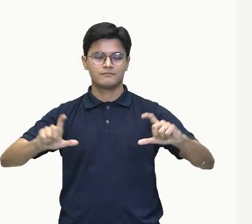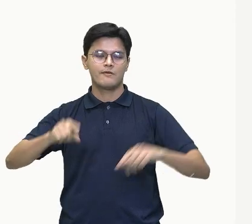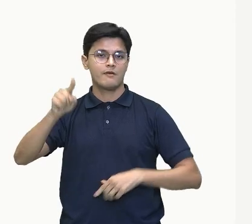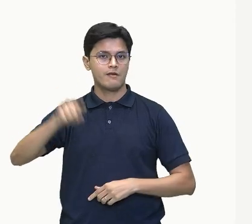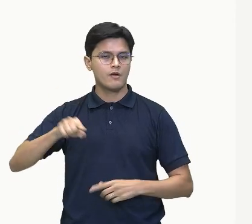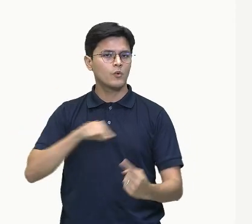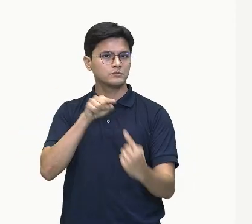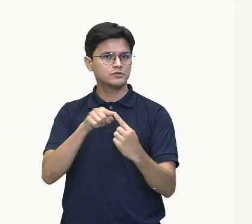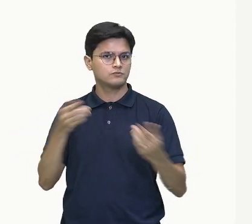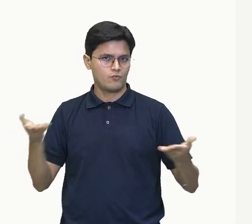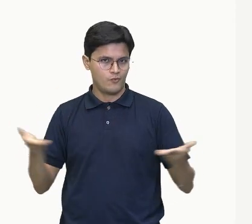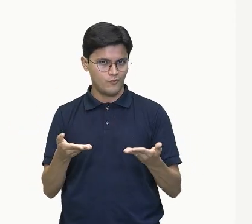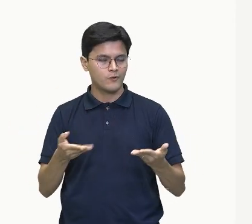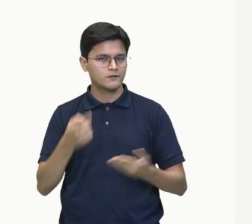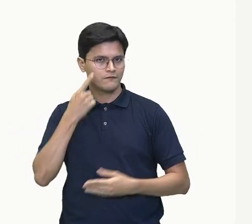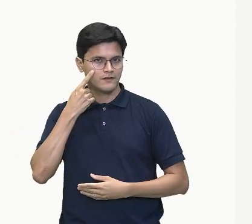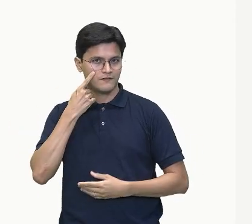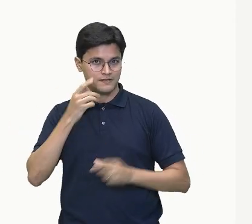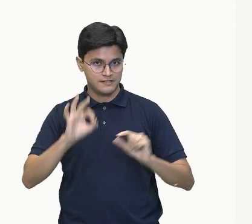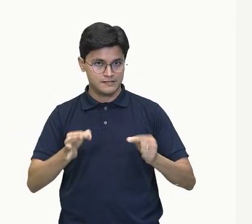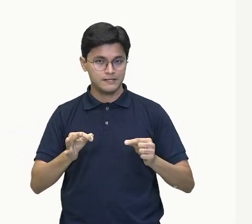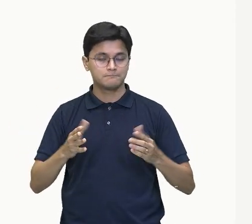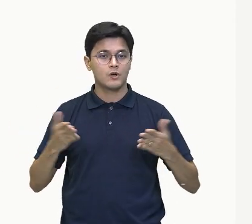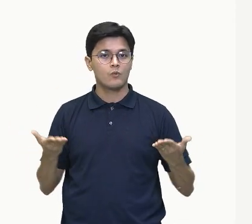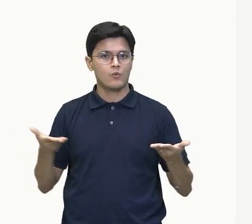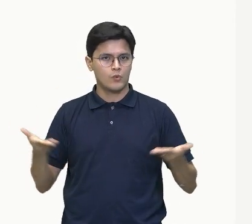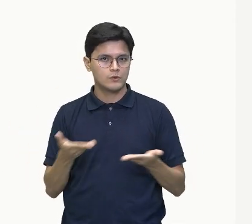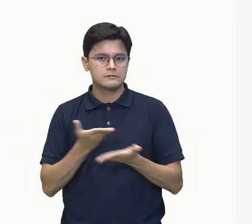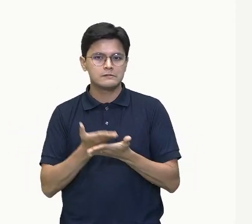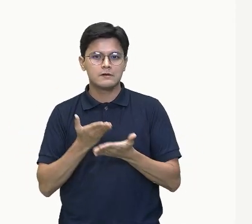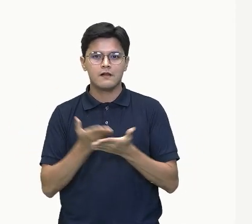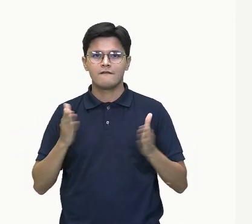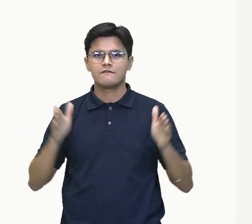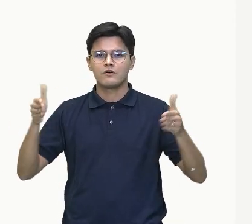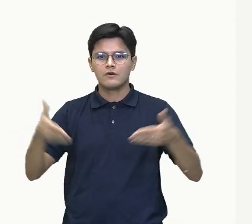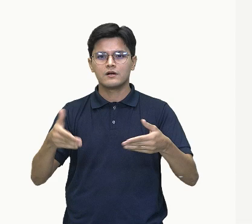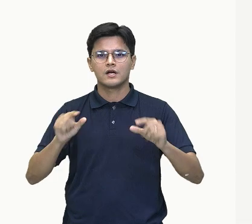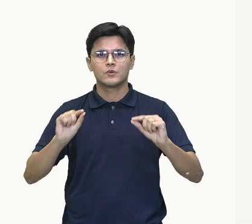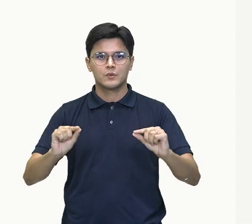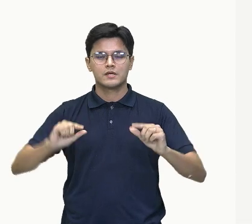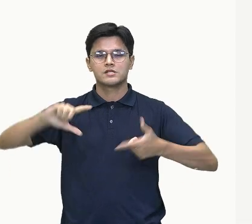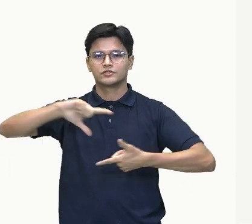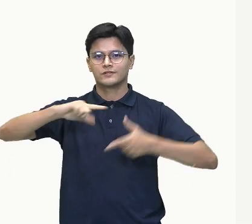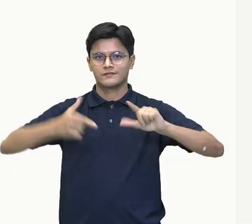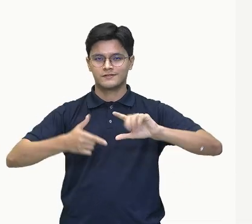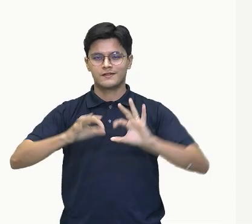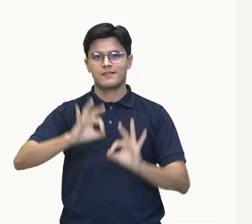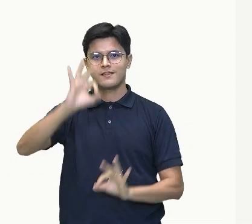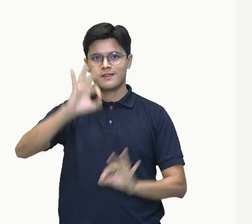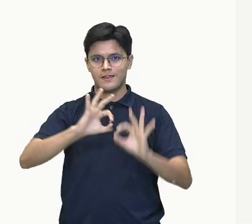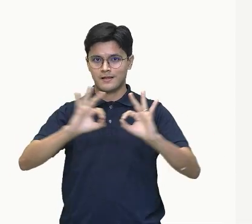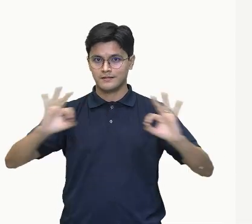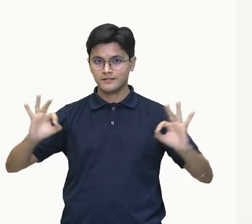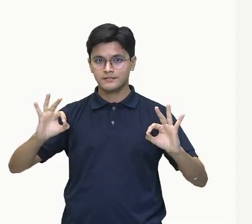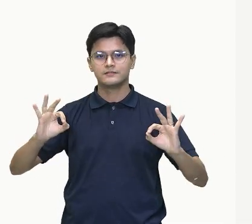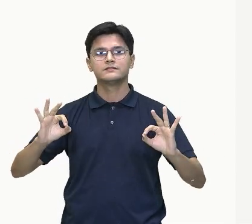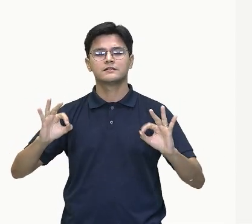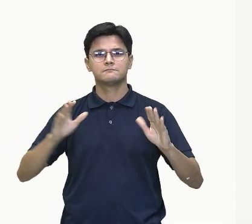o nosso foco aqui nos estudos, quando a gente trabalha aqui a geometria analítica, tá bom? Estamos falando